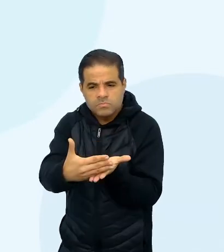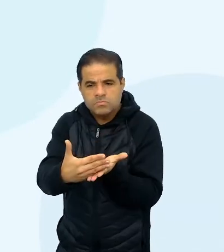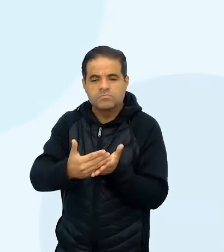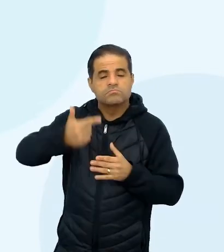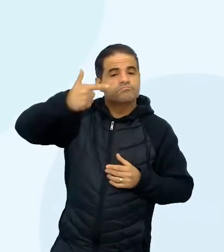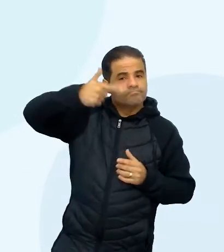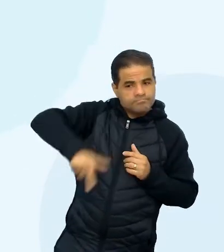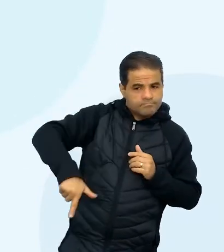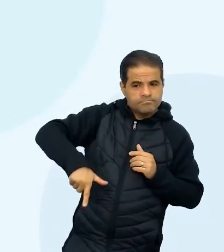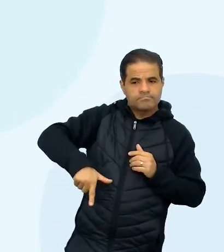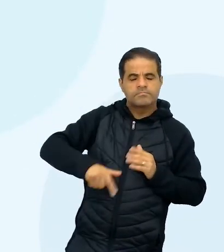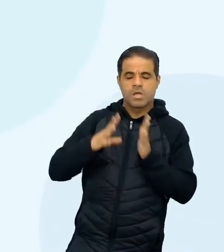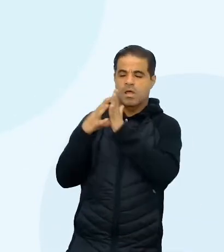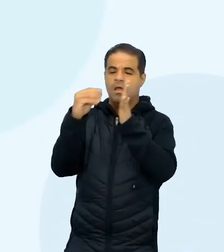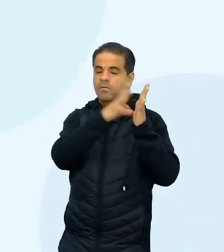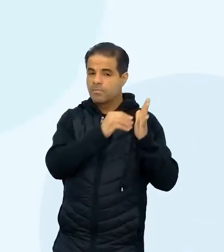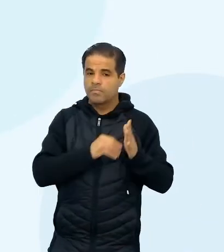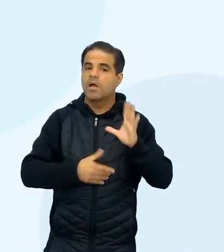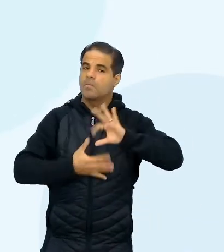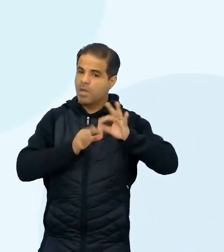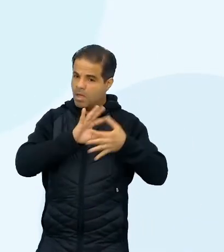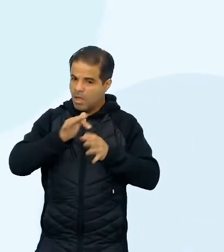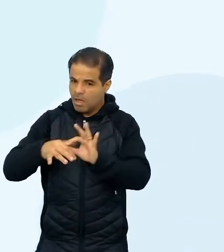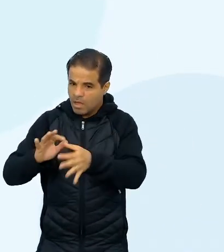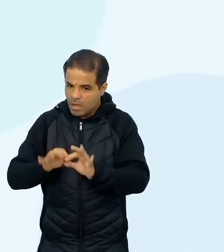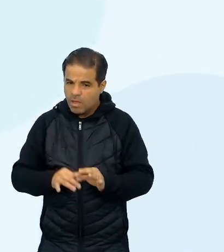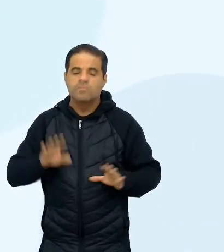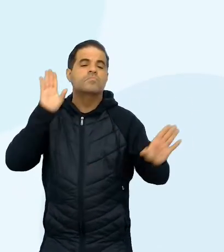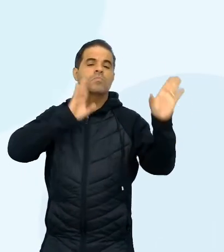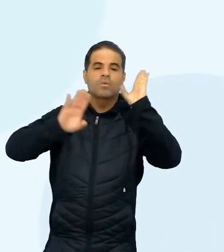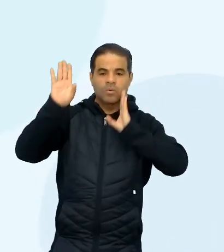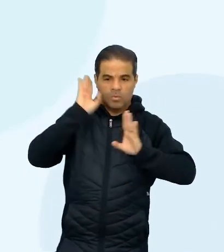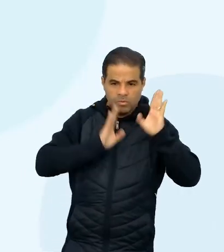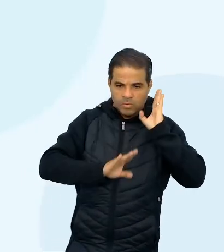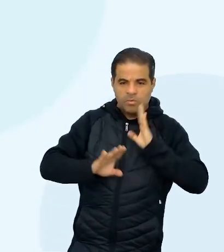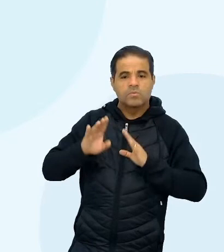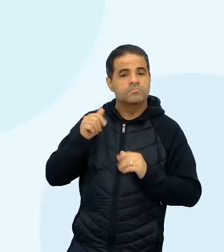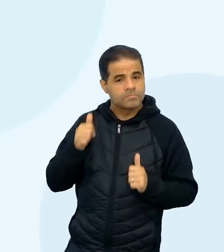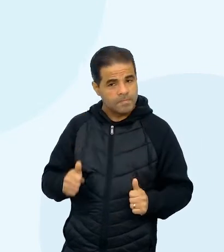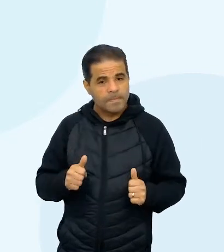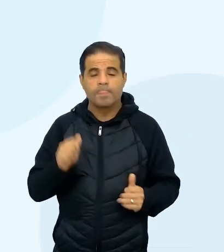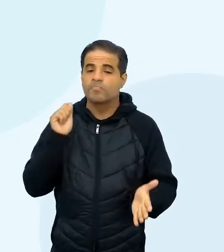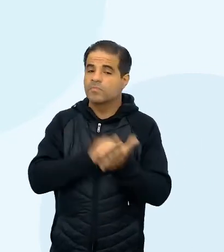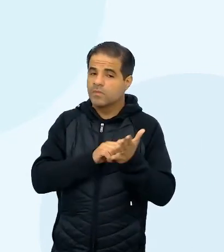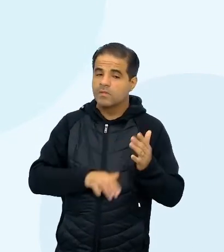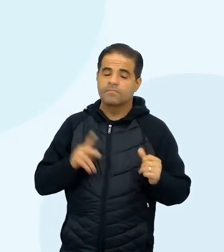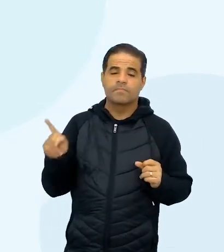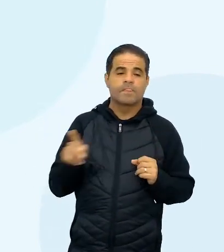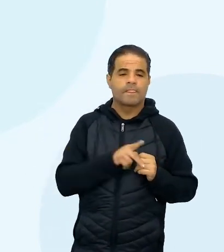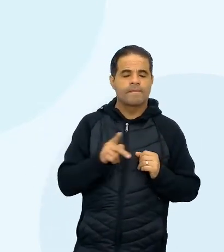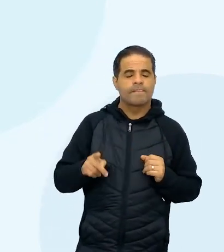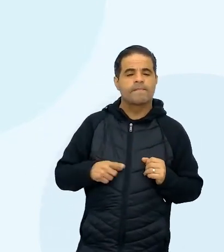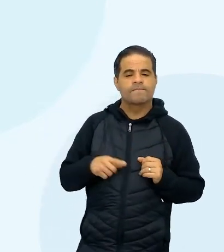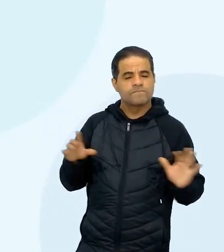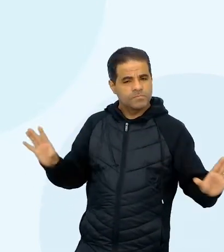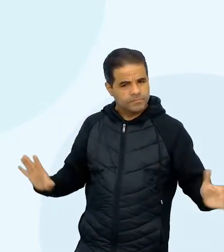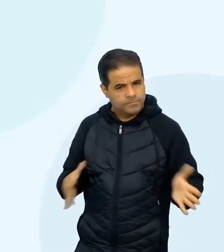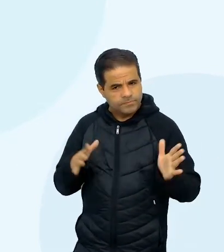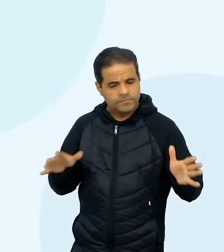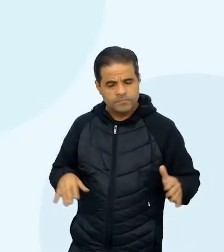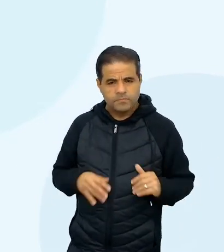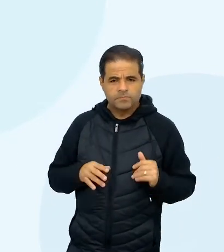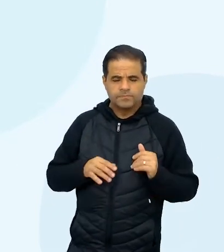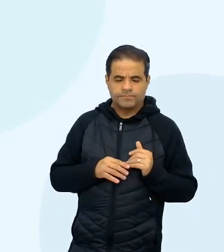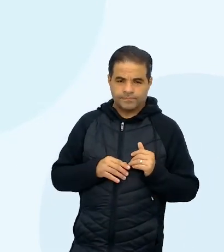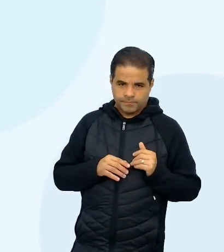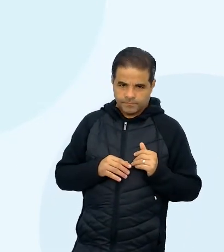próxima, da modalidade paralímpica. Bacana também, né? Então é isso. O professor incentivar aí, né, dar a